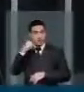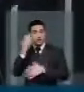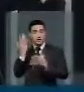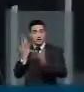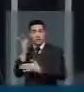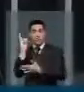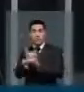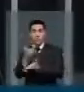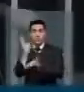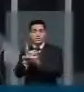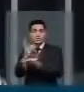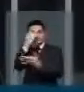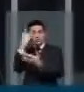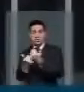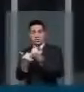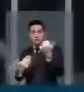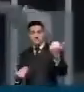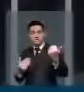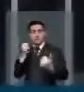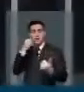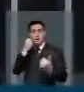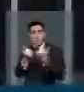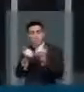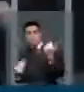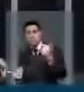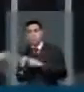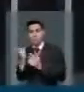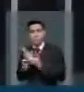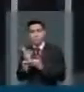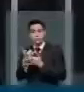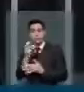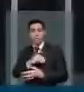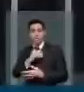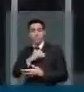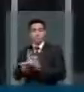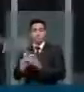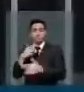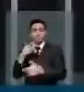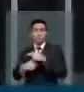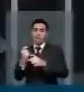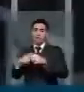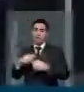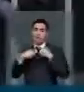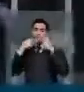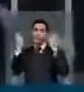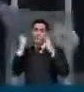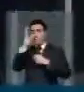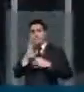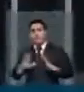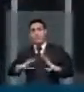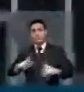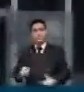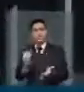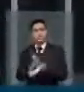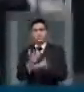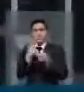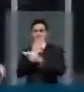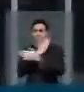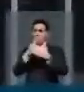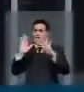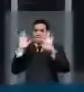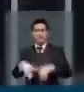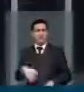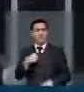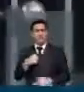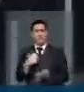continuidade de suplente de senador É uma vergonha Estamos ao Brasil inteiro dizendo Chega de corrupção, chega